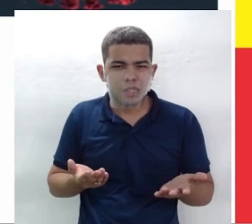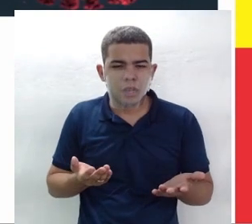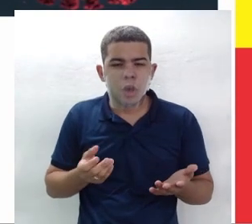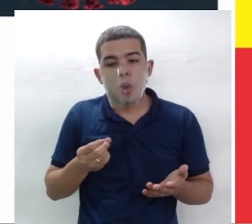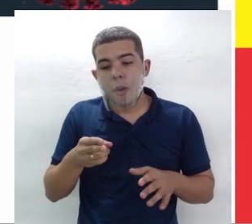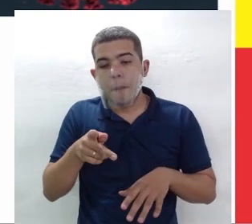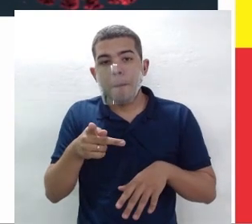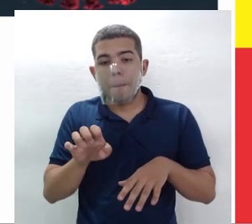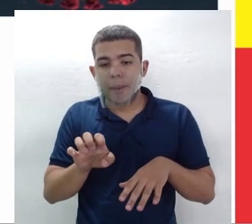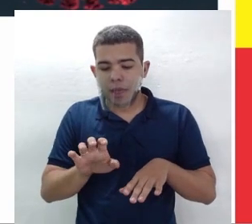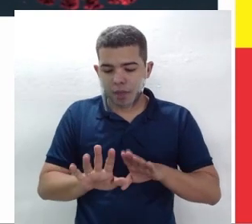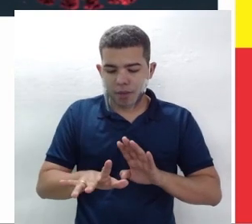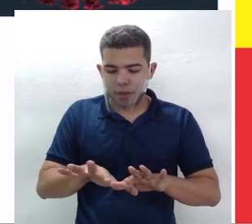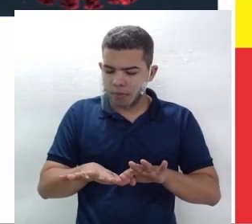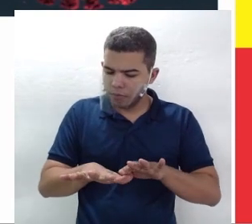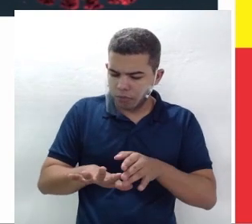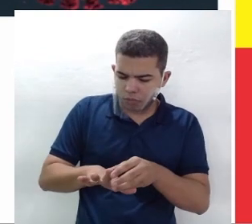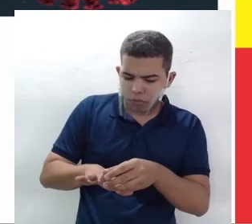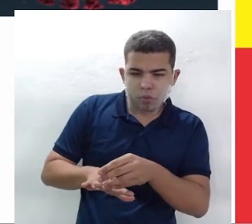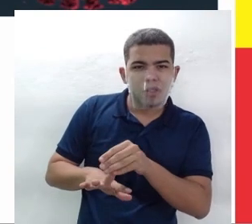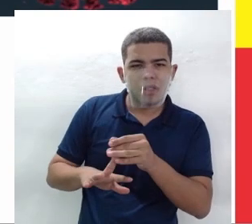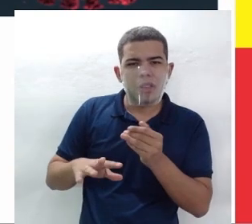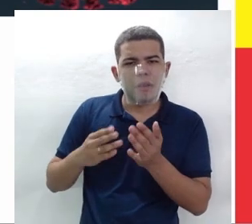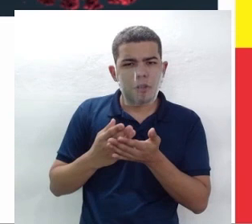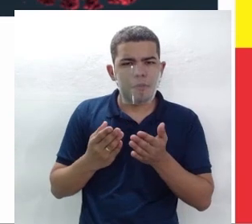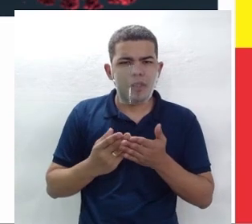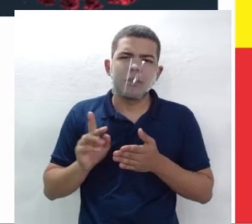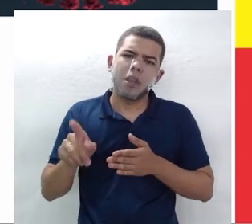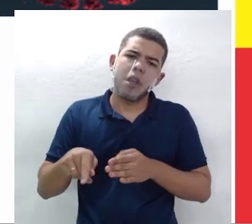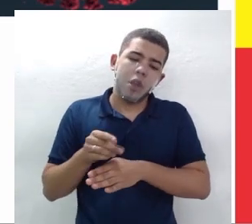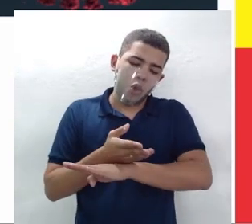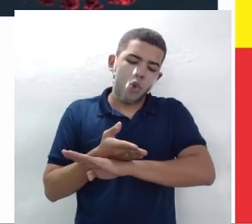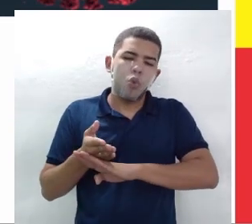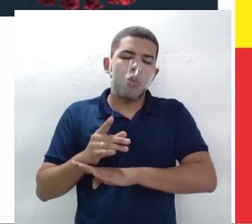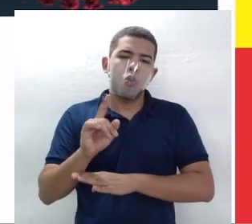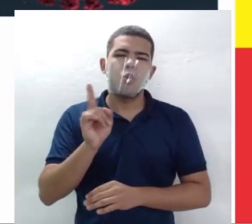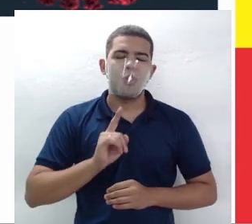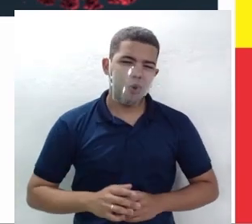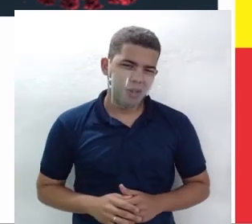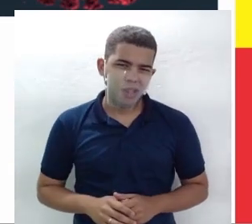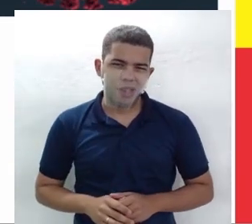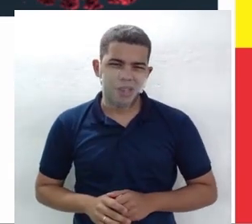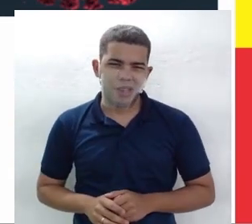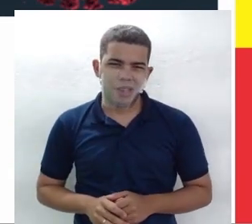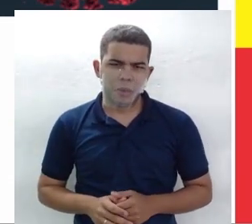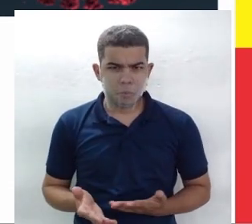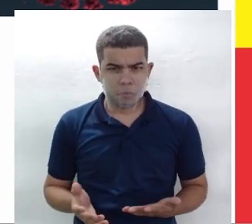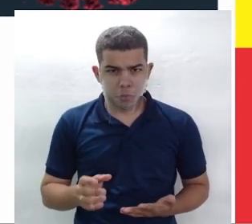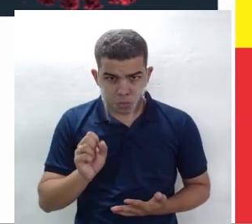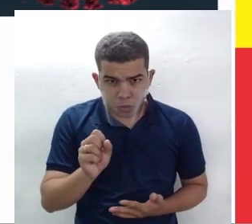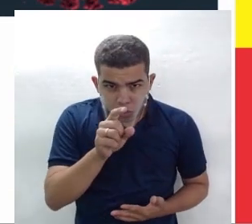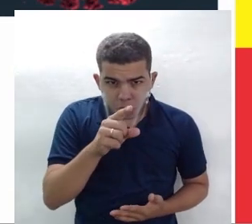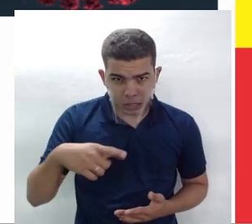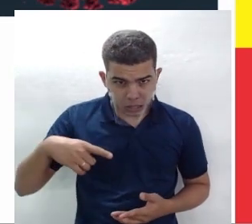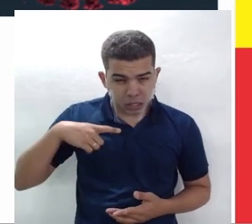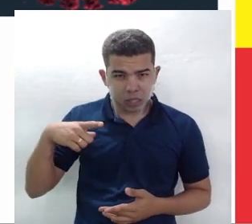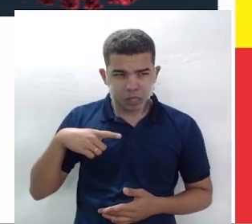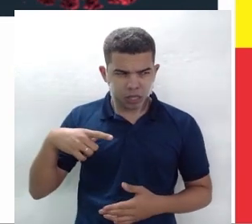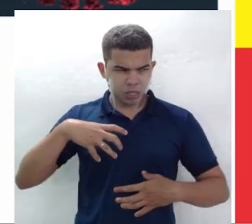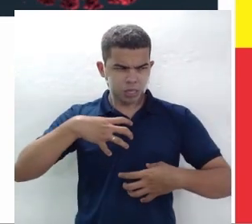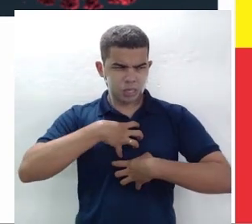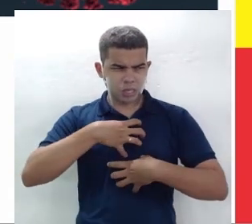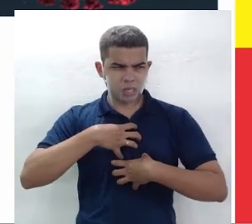Isso daí são os sintomas menos comuns. Então, se você tiver quaisquer